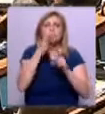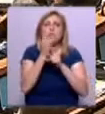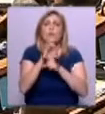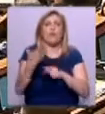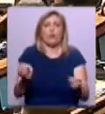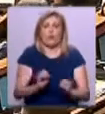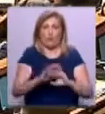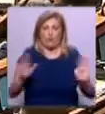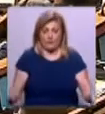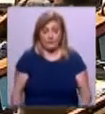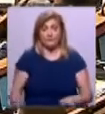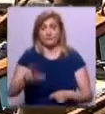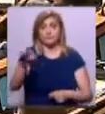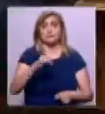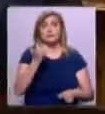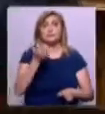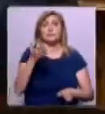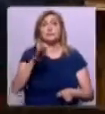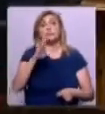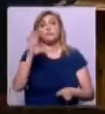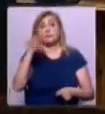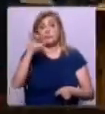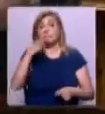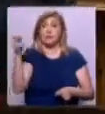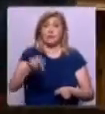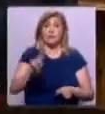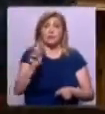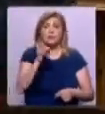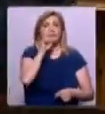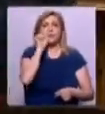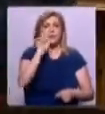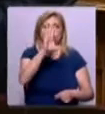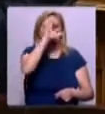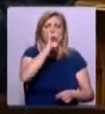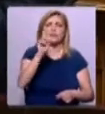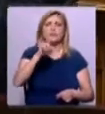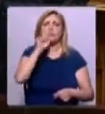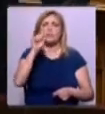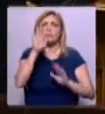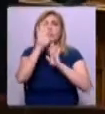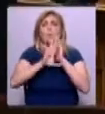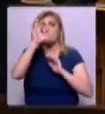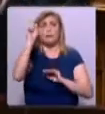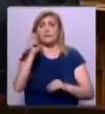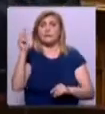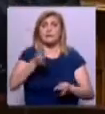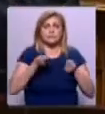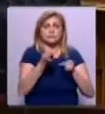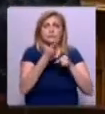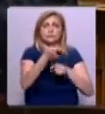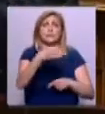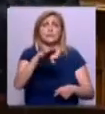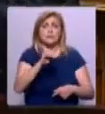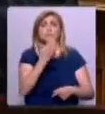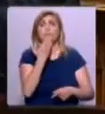Sr. Vice-Primeiro-Ministro, veio aqui não para defender o Governo, não para defender o programa do Governo, veio aqui para atacar o PS.